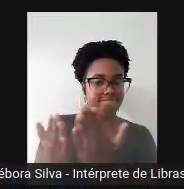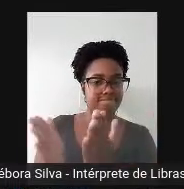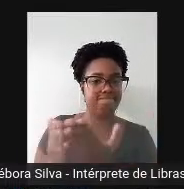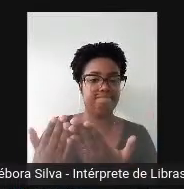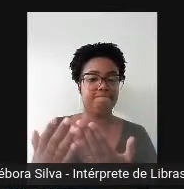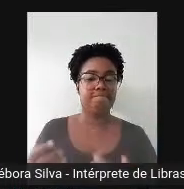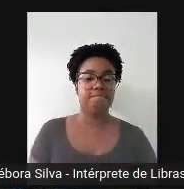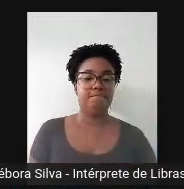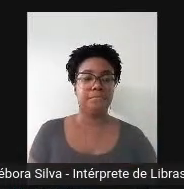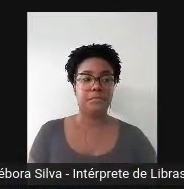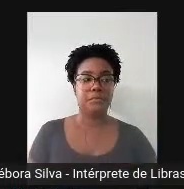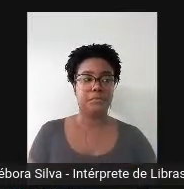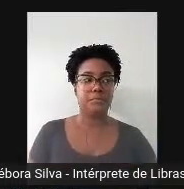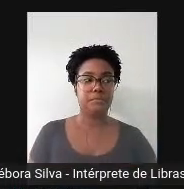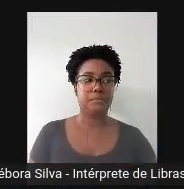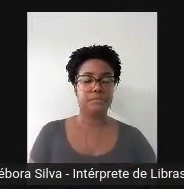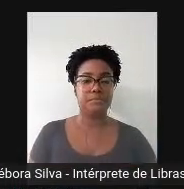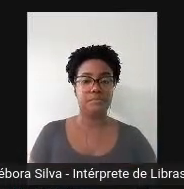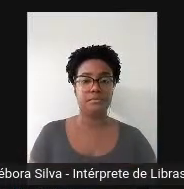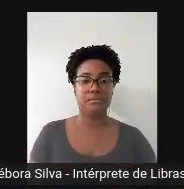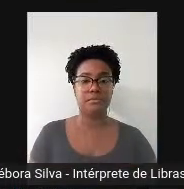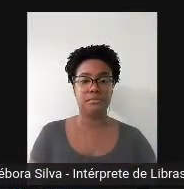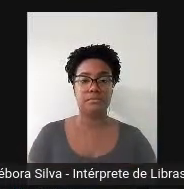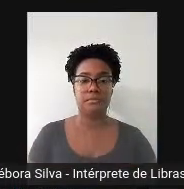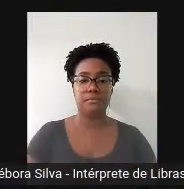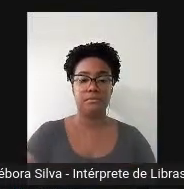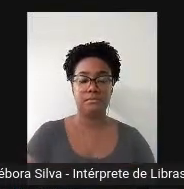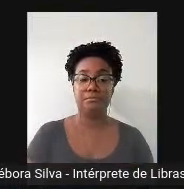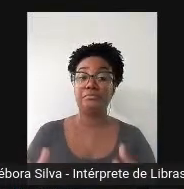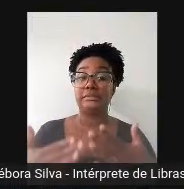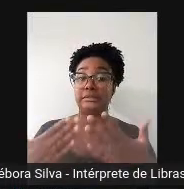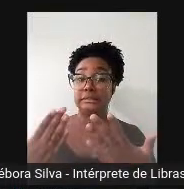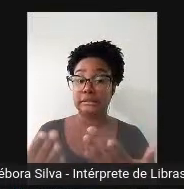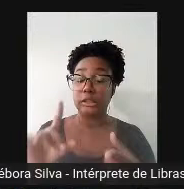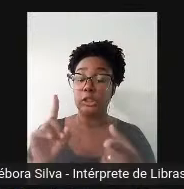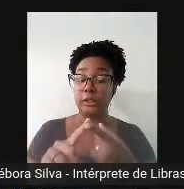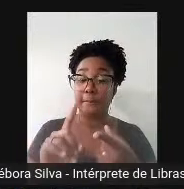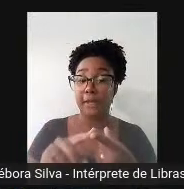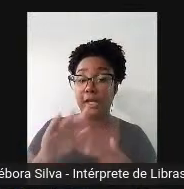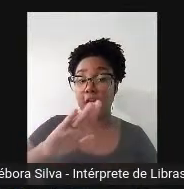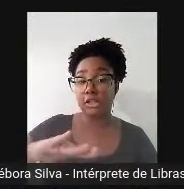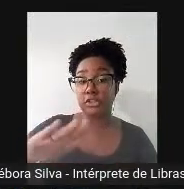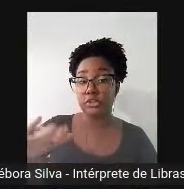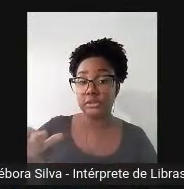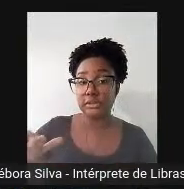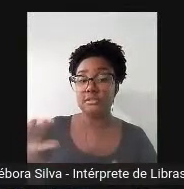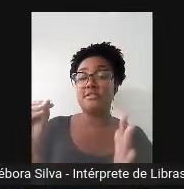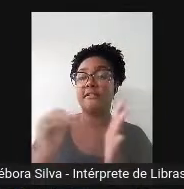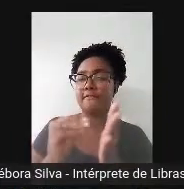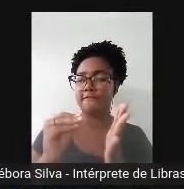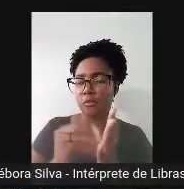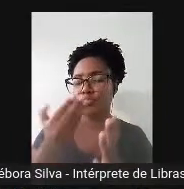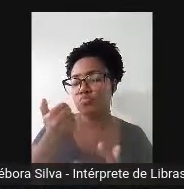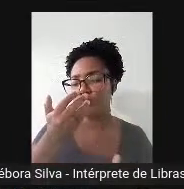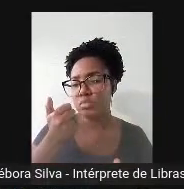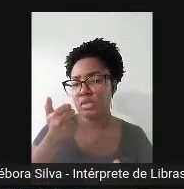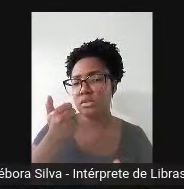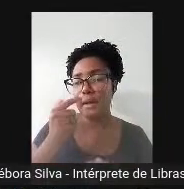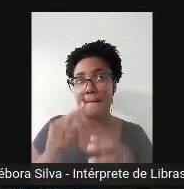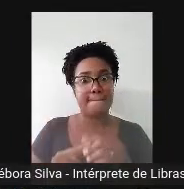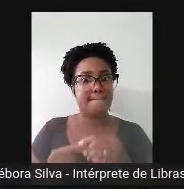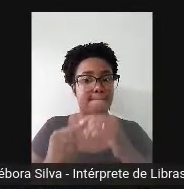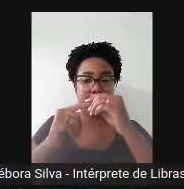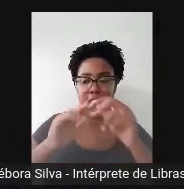Para complicar mais ainda, as crianças que são desnutridas, especialmente na infância